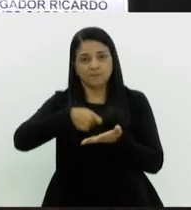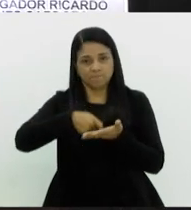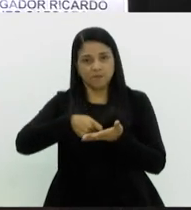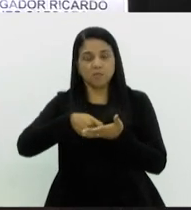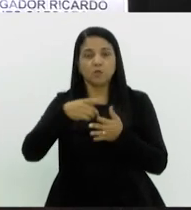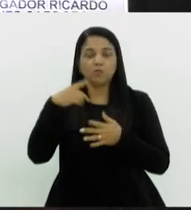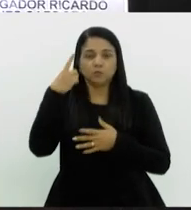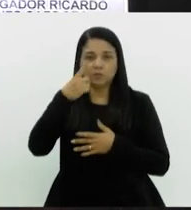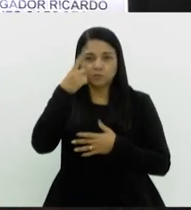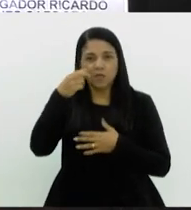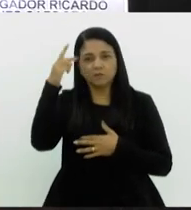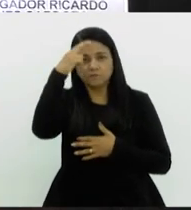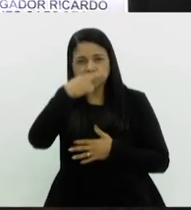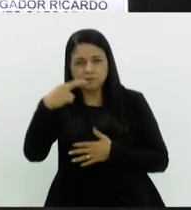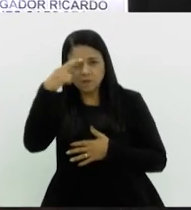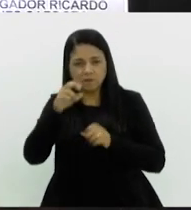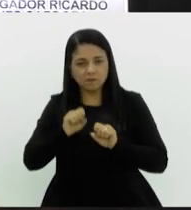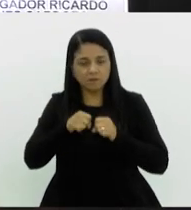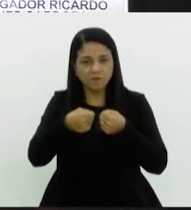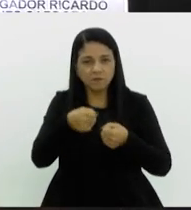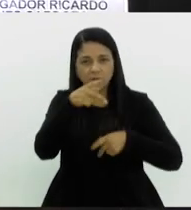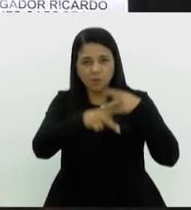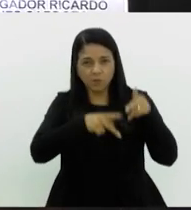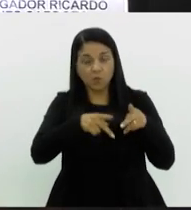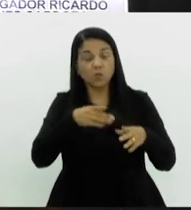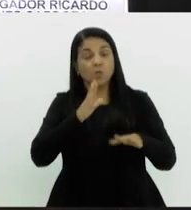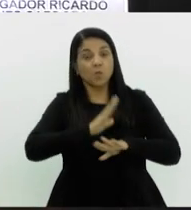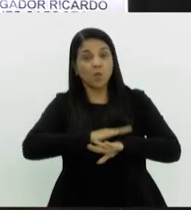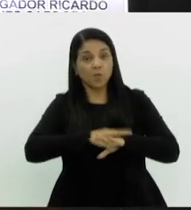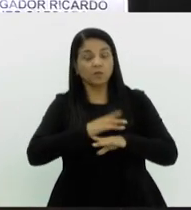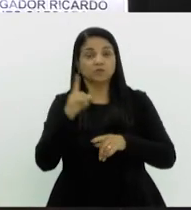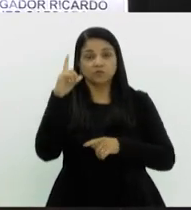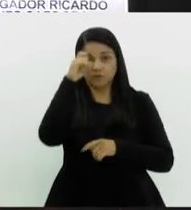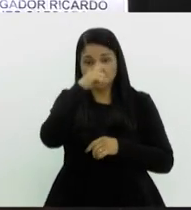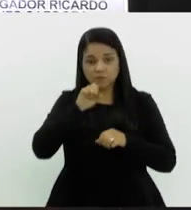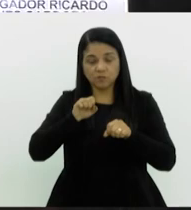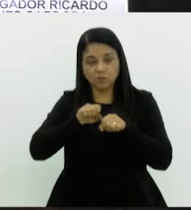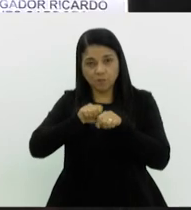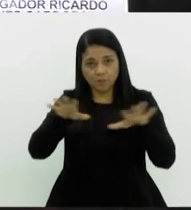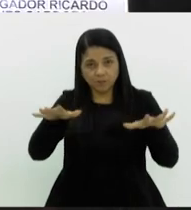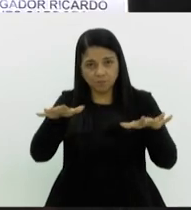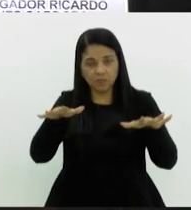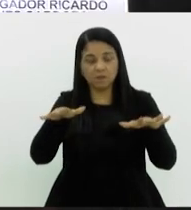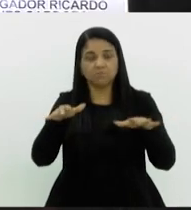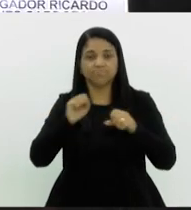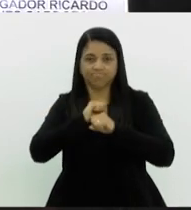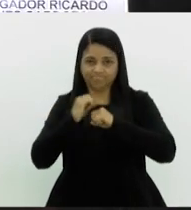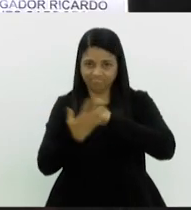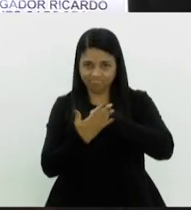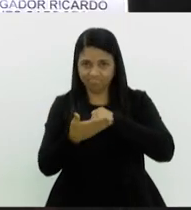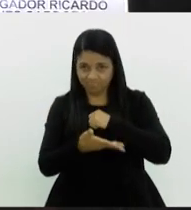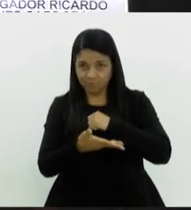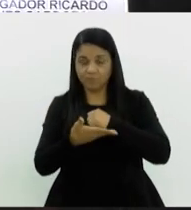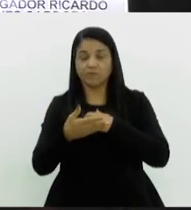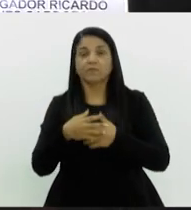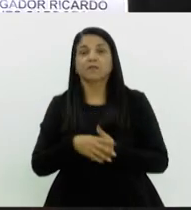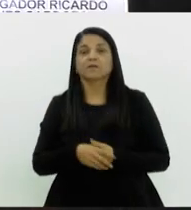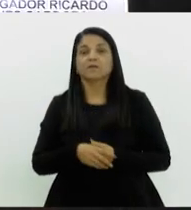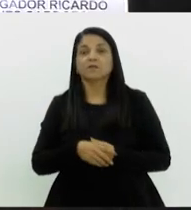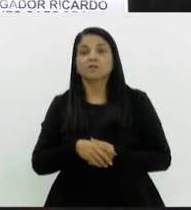deputado de fiscalizar, defender a população num momento tão difícil que foi a pandemia que nós passamos. E eu